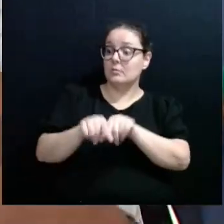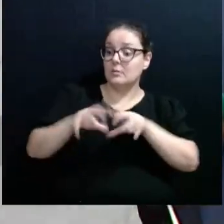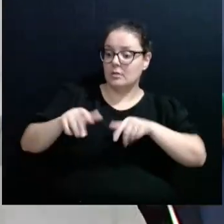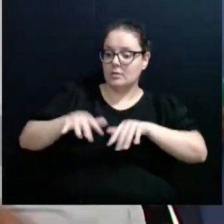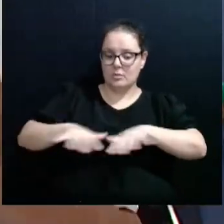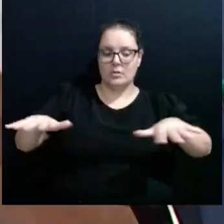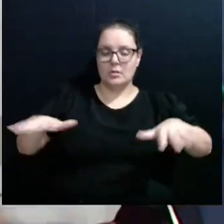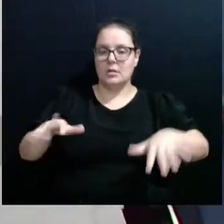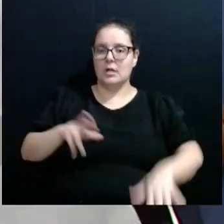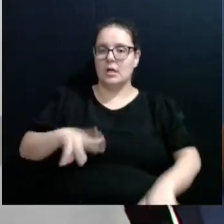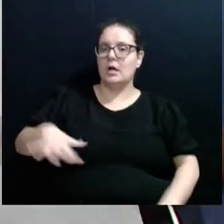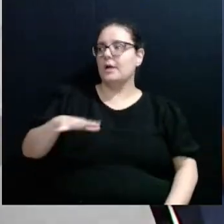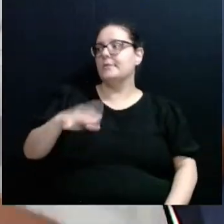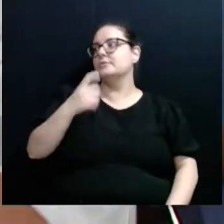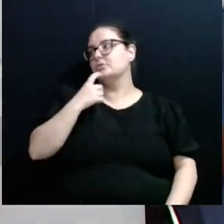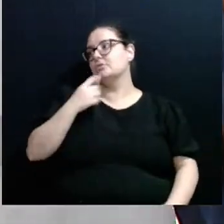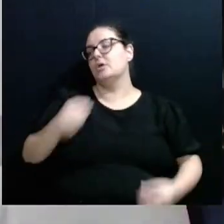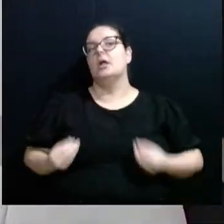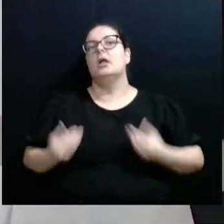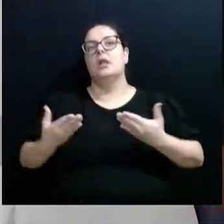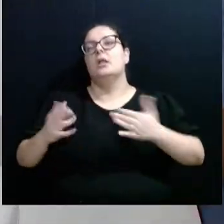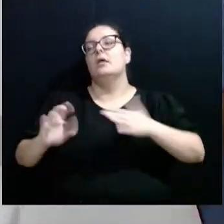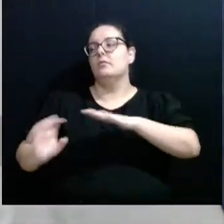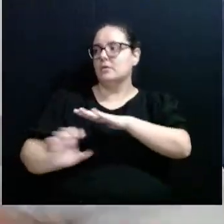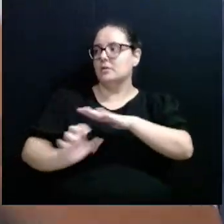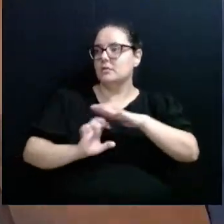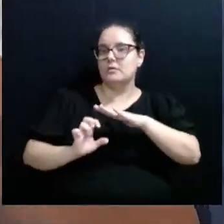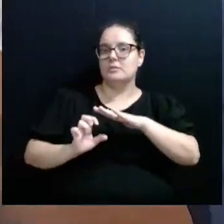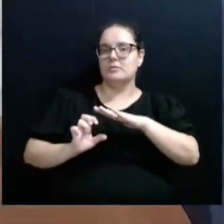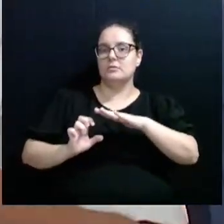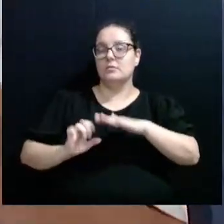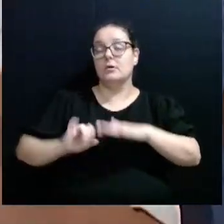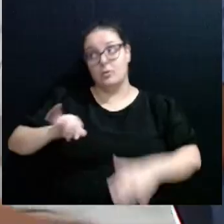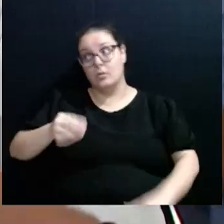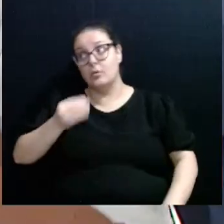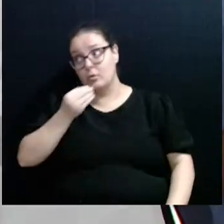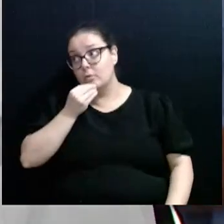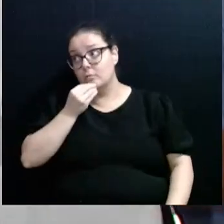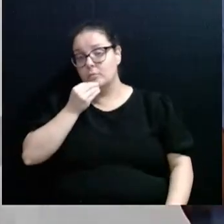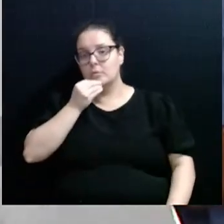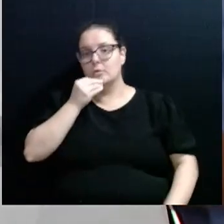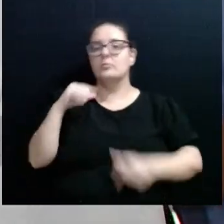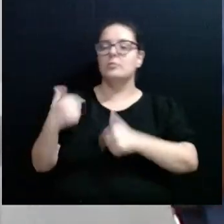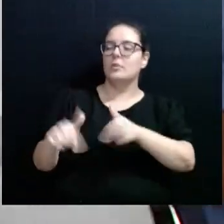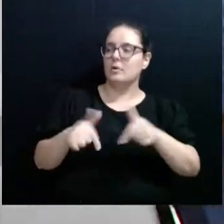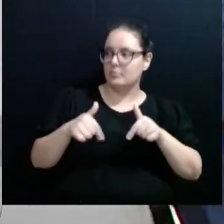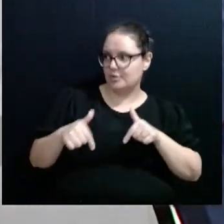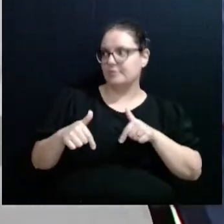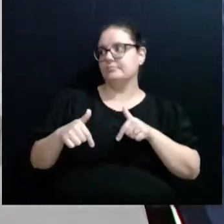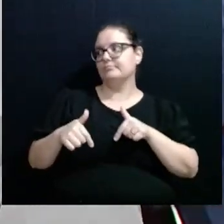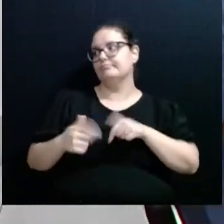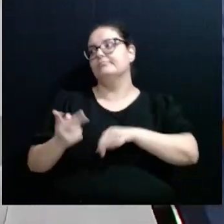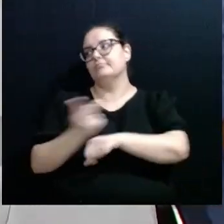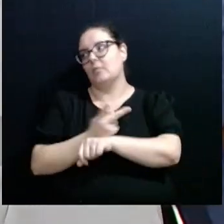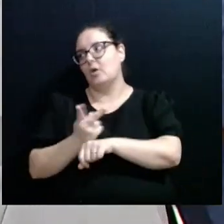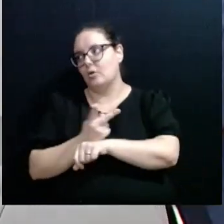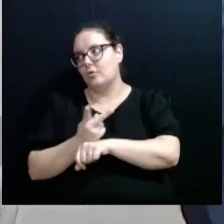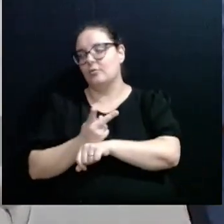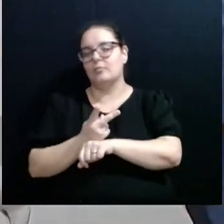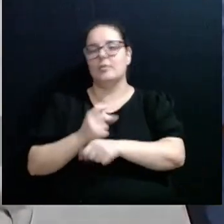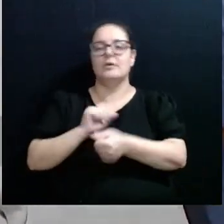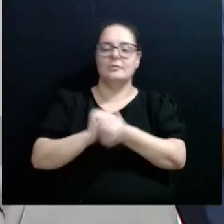Campinas, levando essas empresas com oportunidades para aqueles trabalhadores que buscam se recolocar